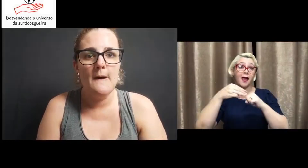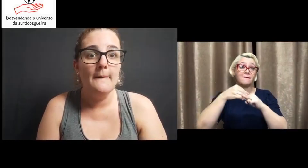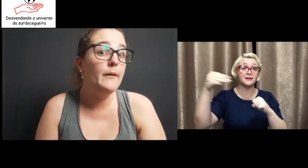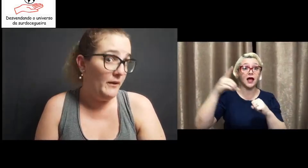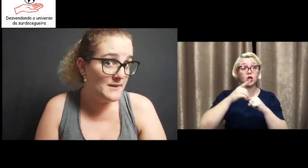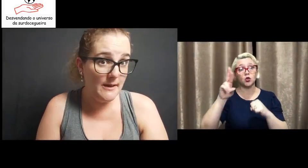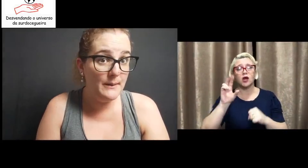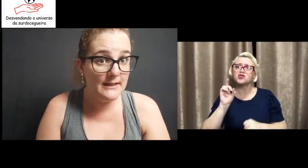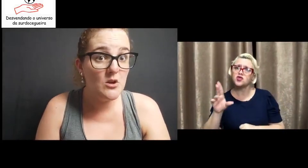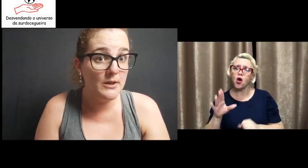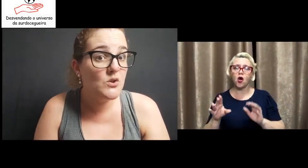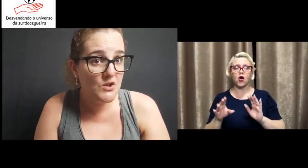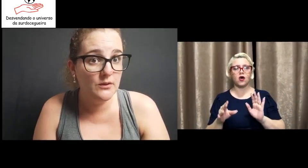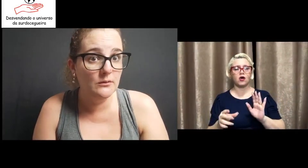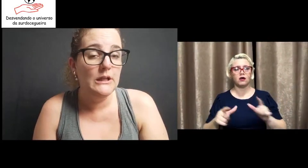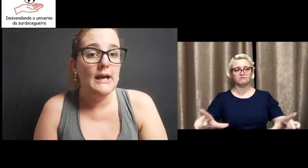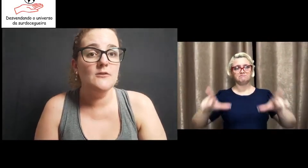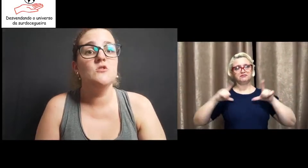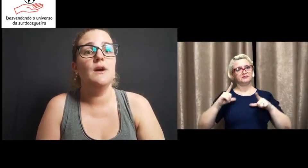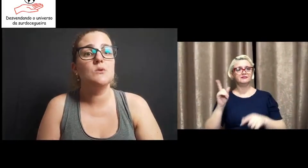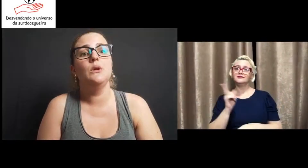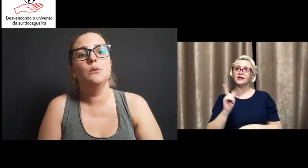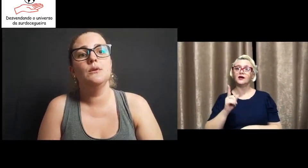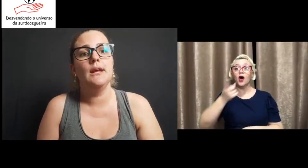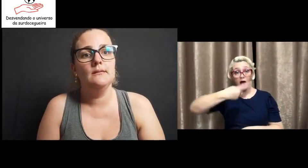doutorado não é fazer para ter somente o título. A